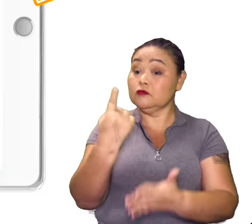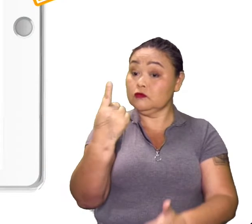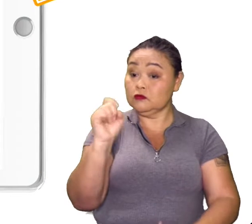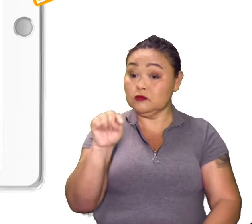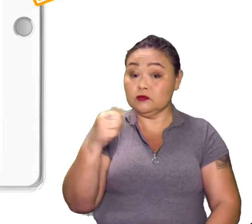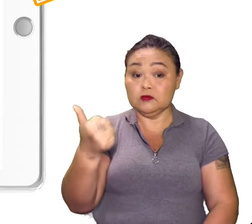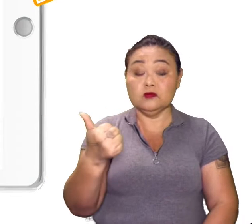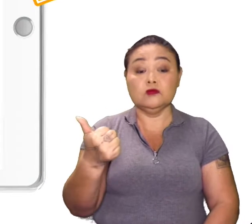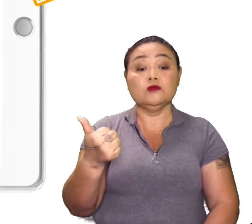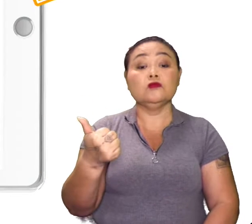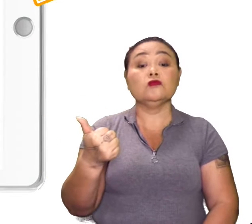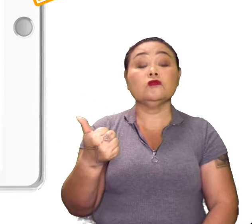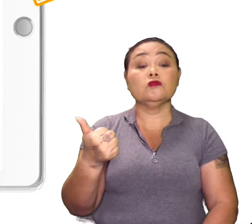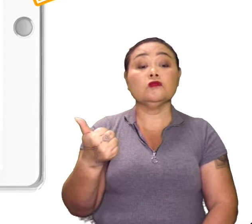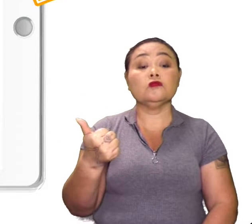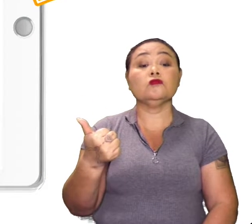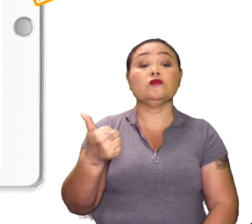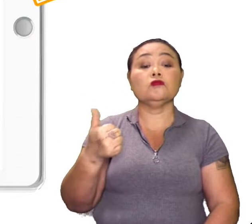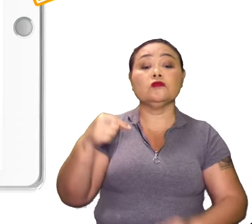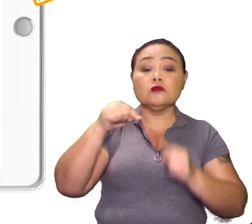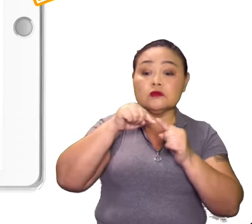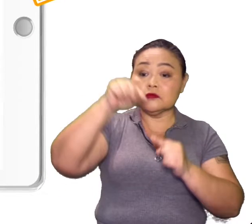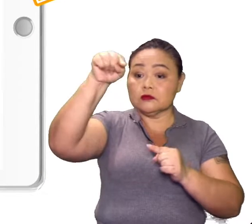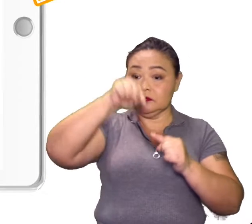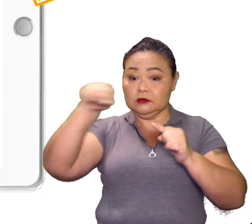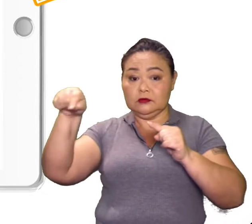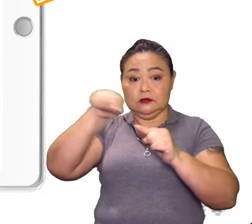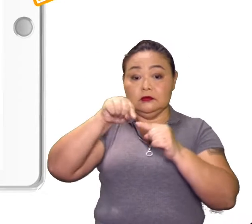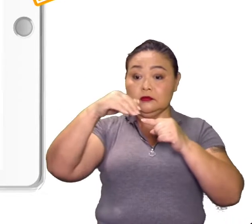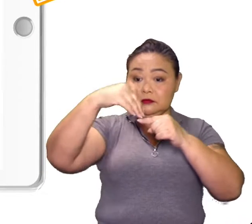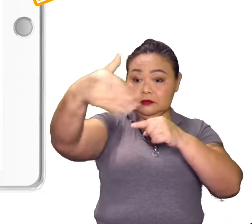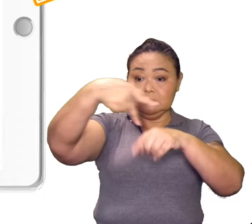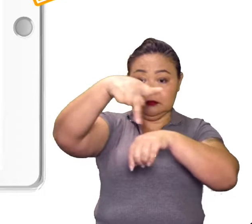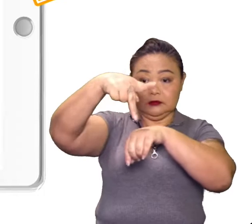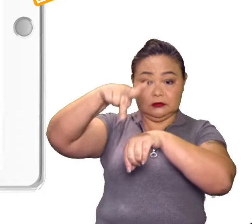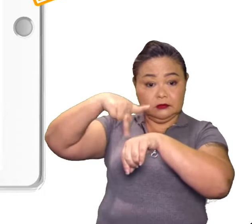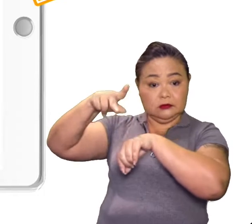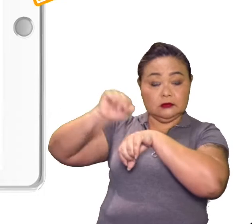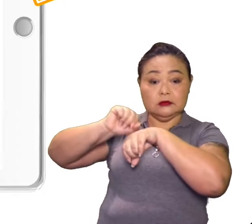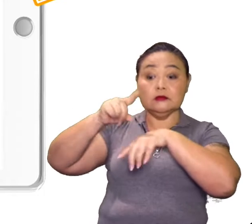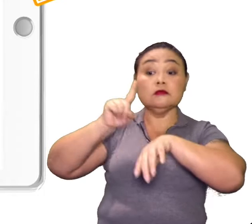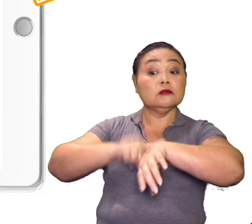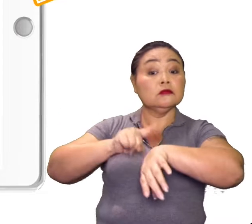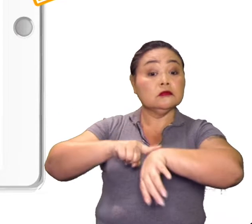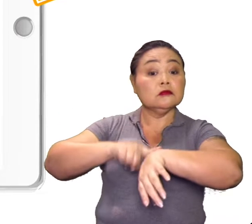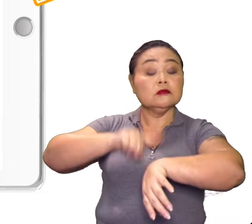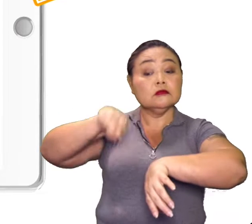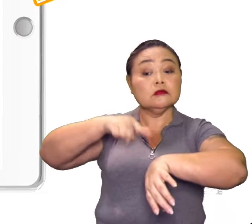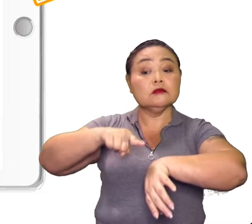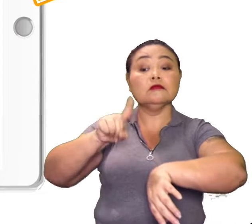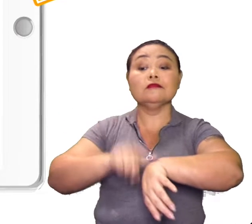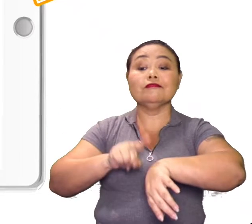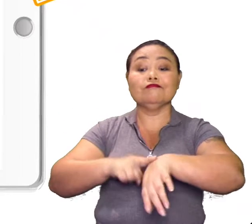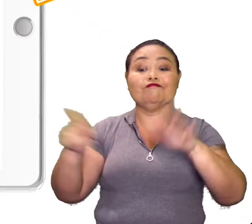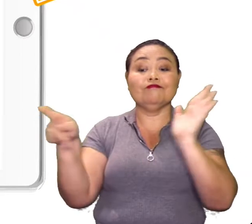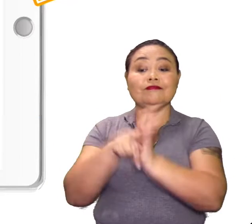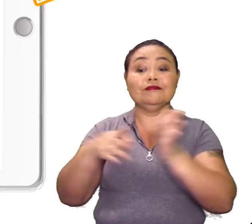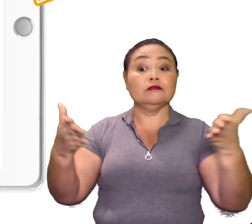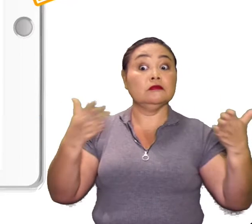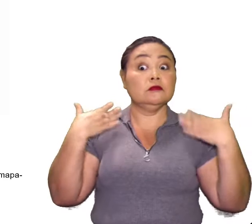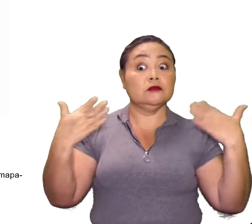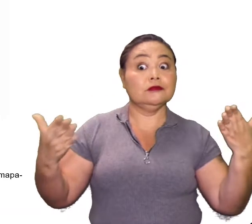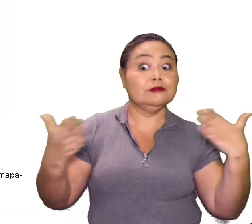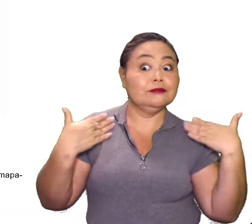1.1, pontos extremos, fronteiras, fusos horários e horário